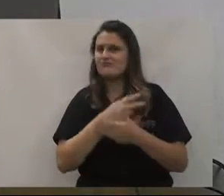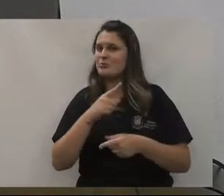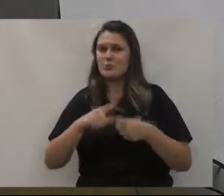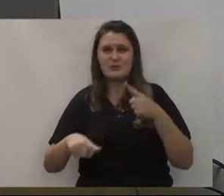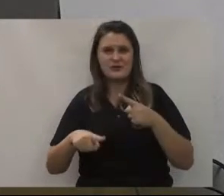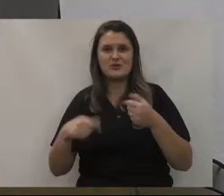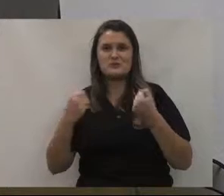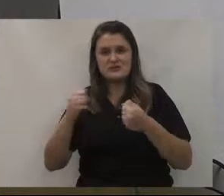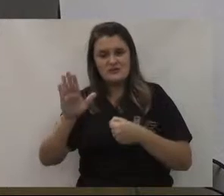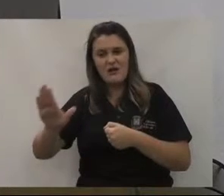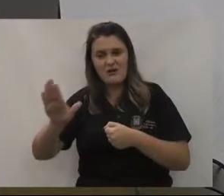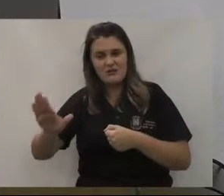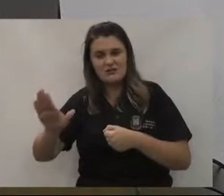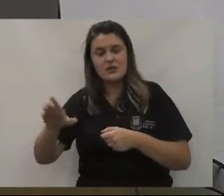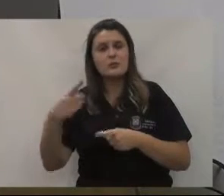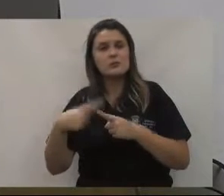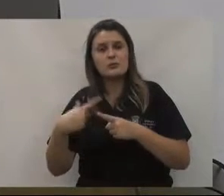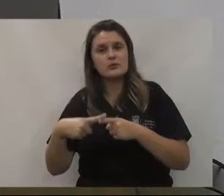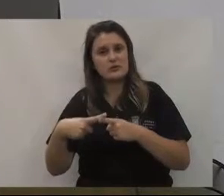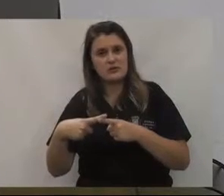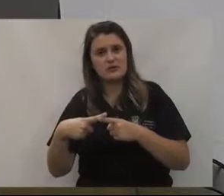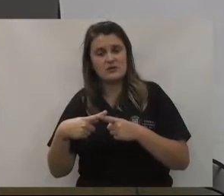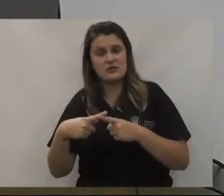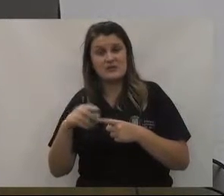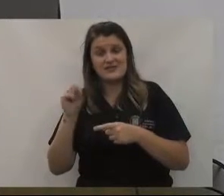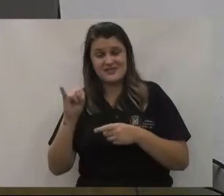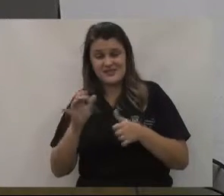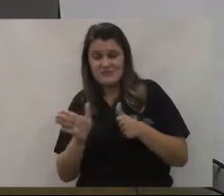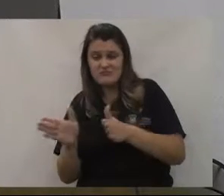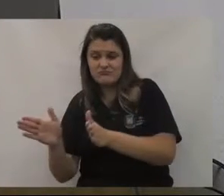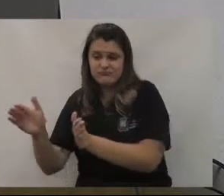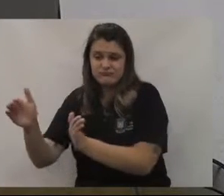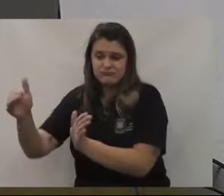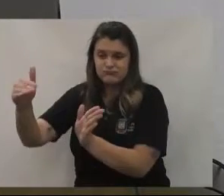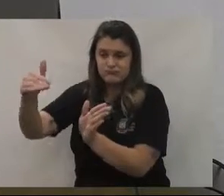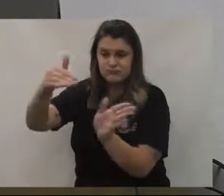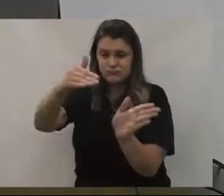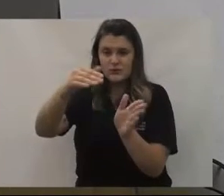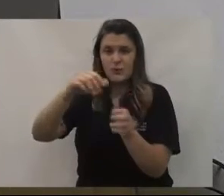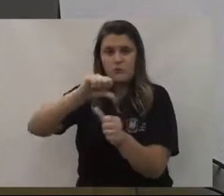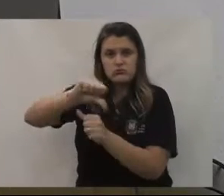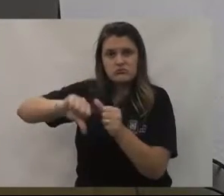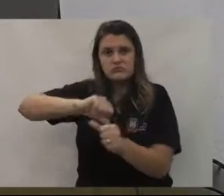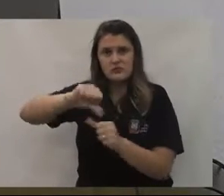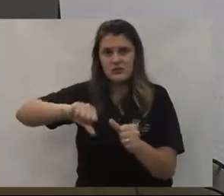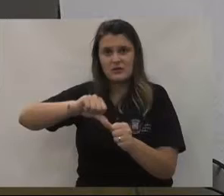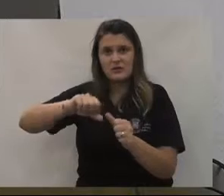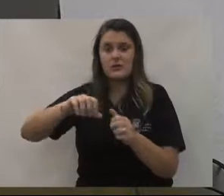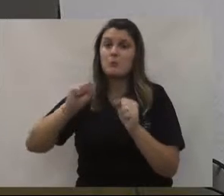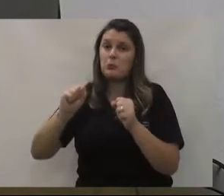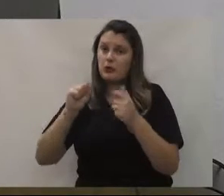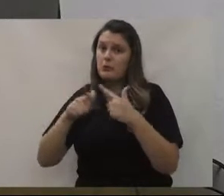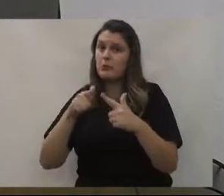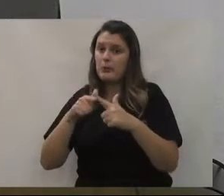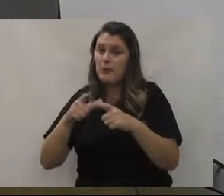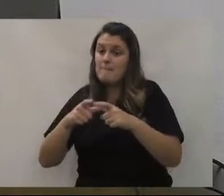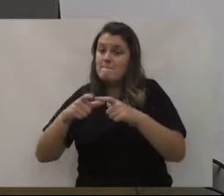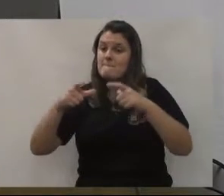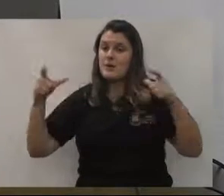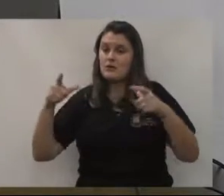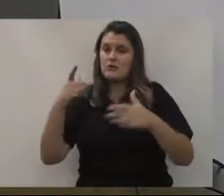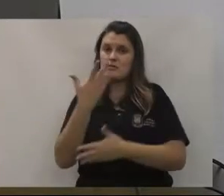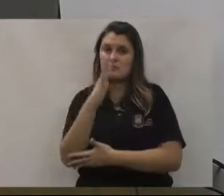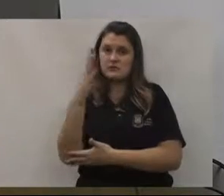tem que deixar como está. O rio não pode ser mexido. Ele já foi alterado suficientemente e está nos dando bastante